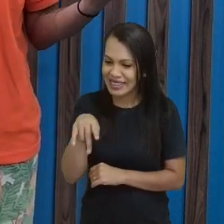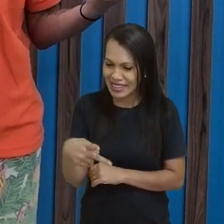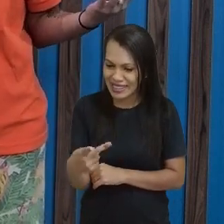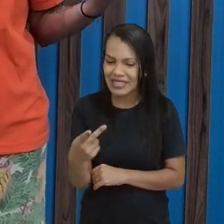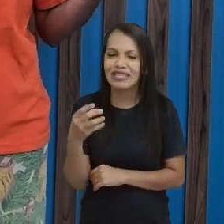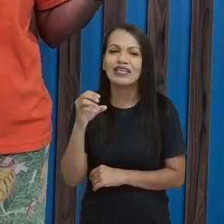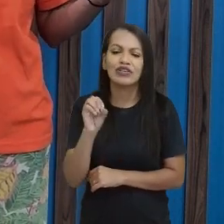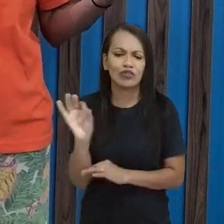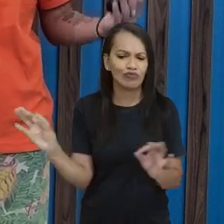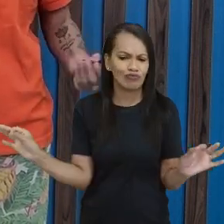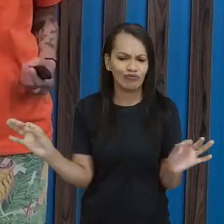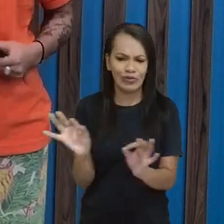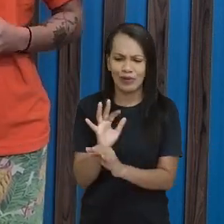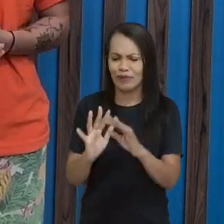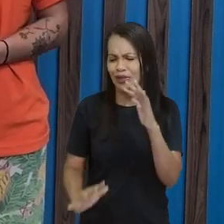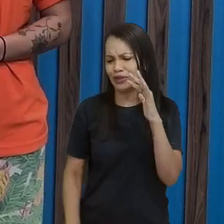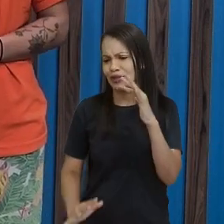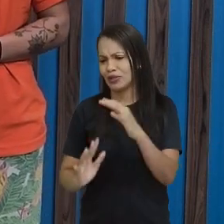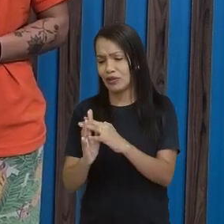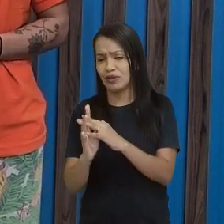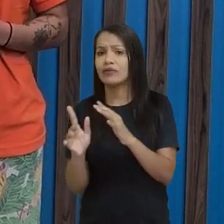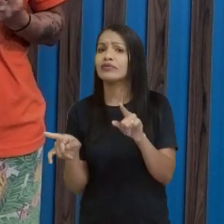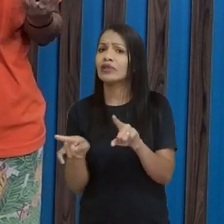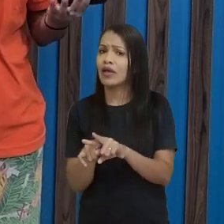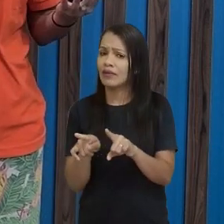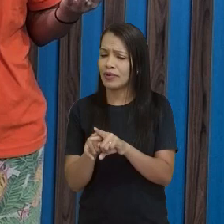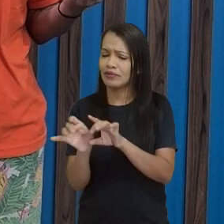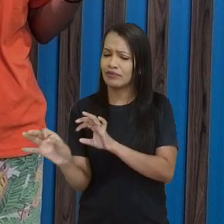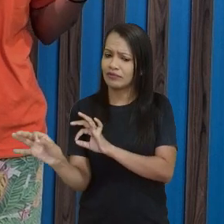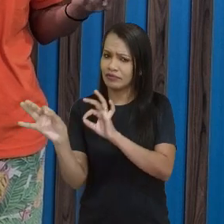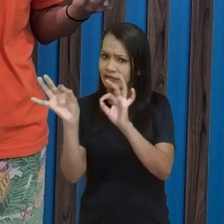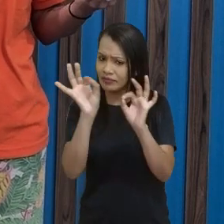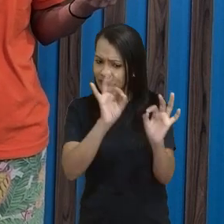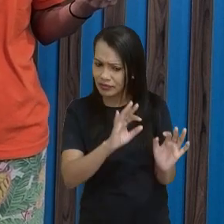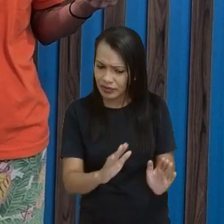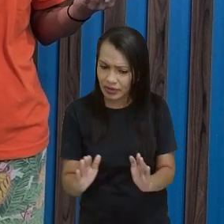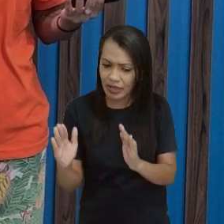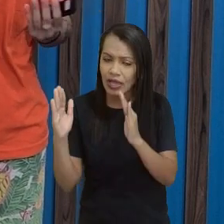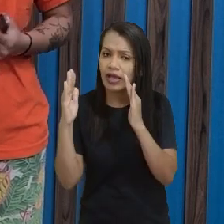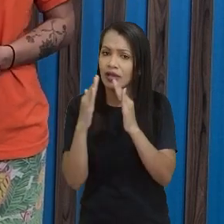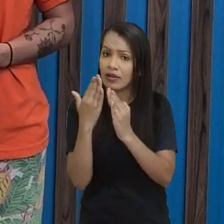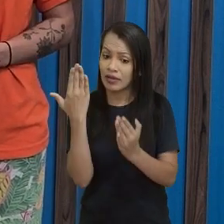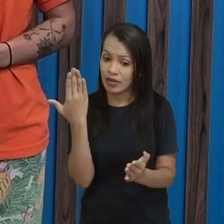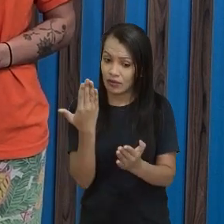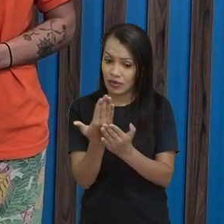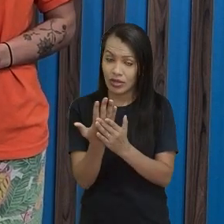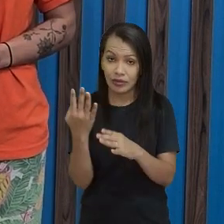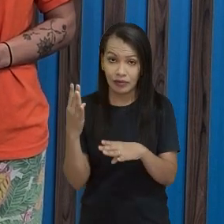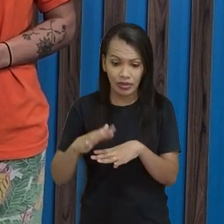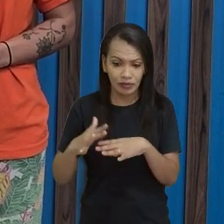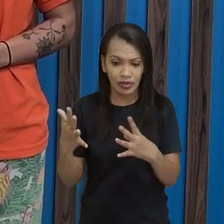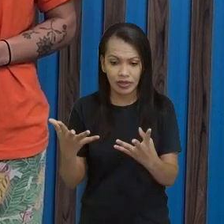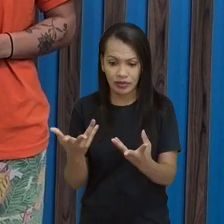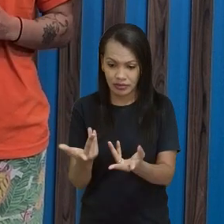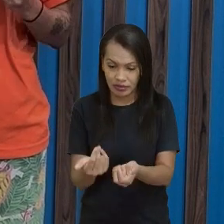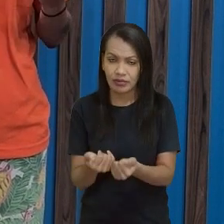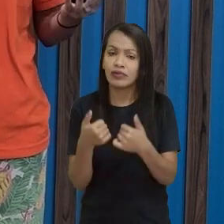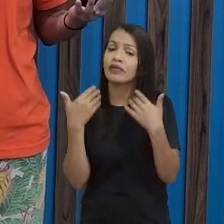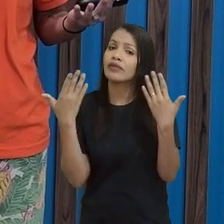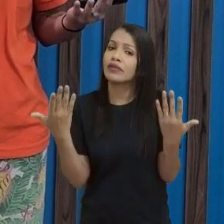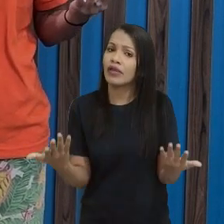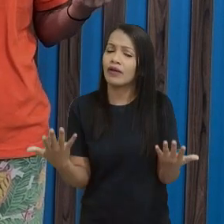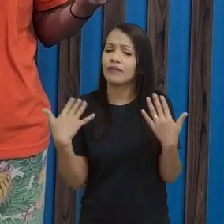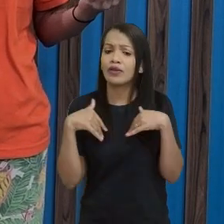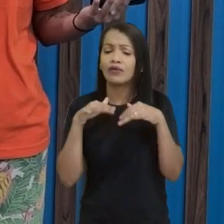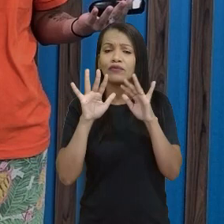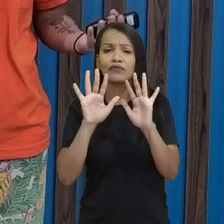já está aqui pronto para entrar também e vocês acompanharem aí a aula de matemática maravilhosa. Minha gente,